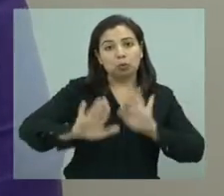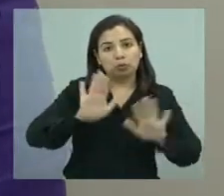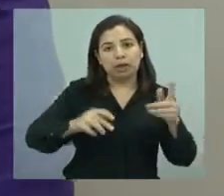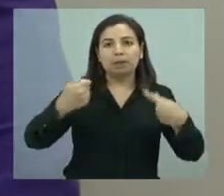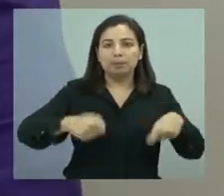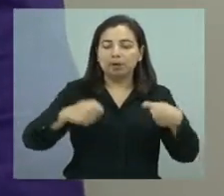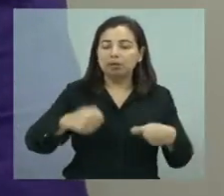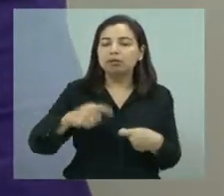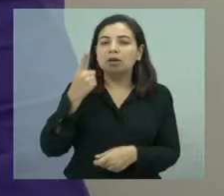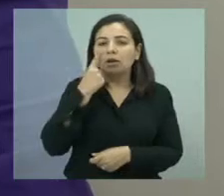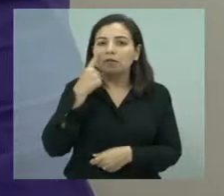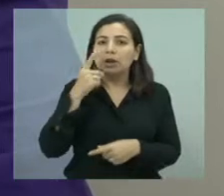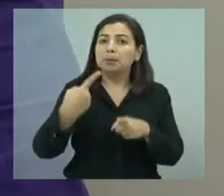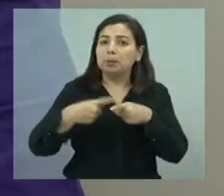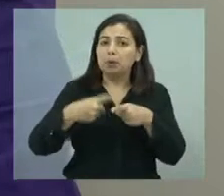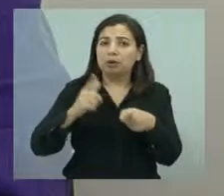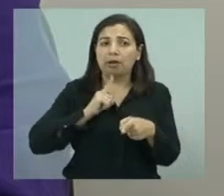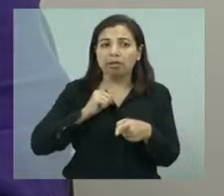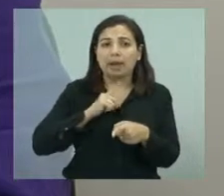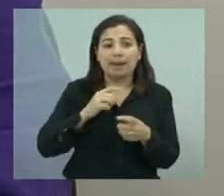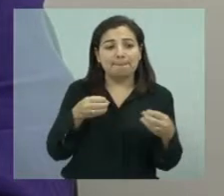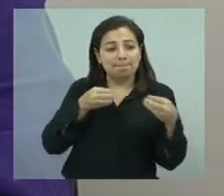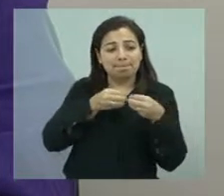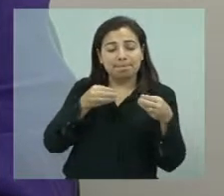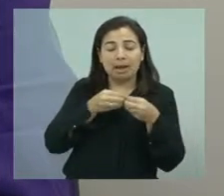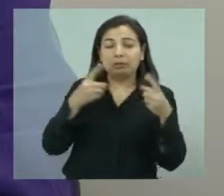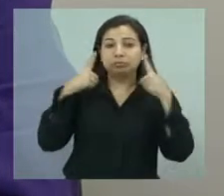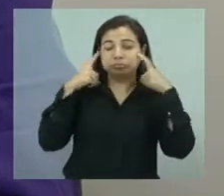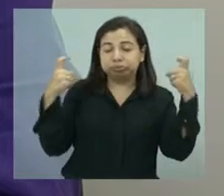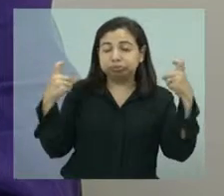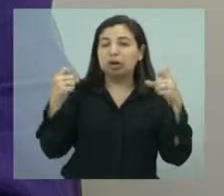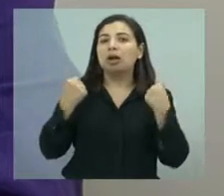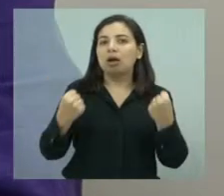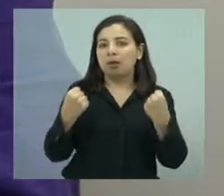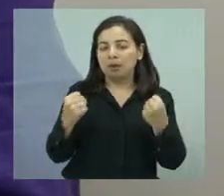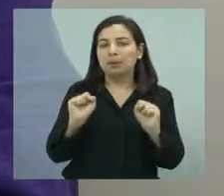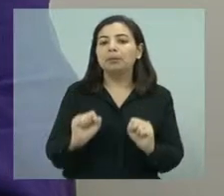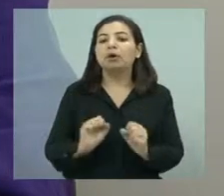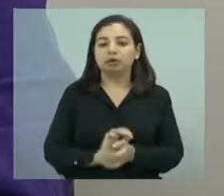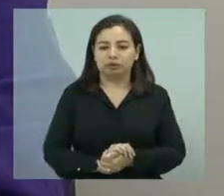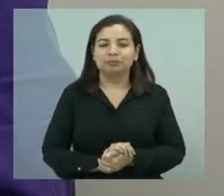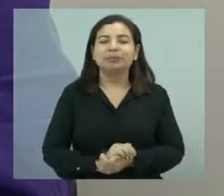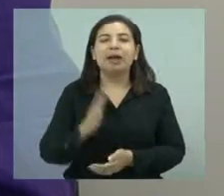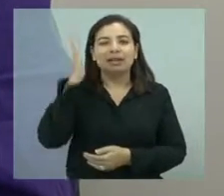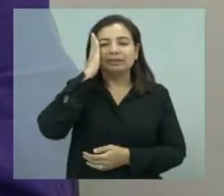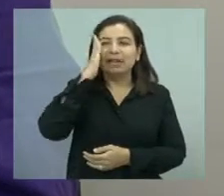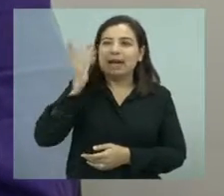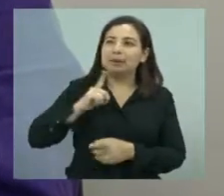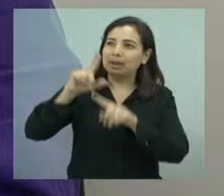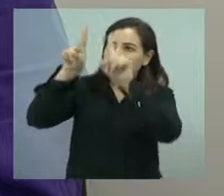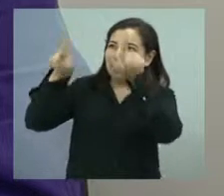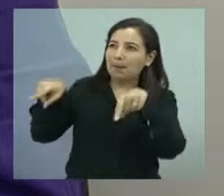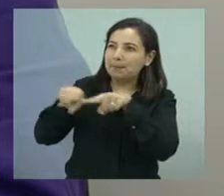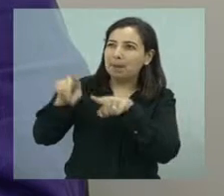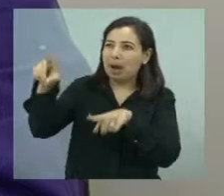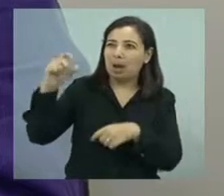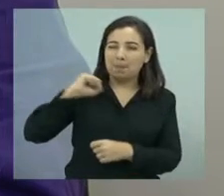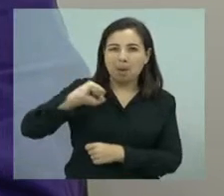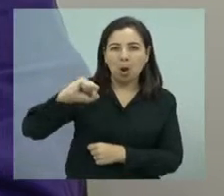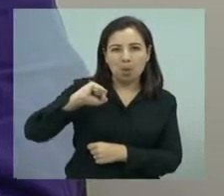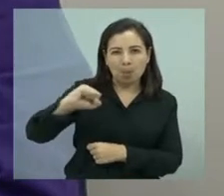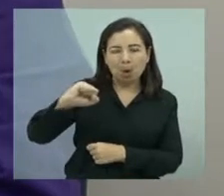perigo da exposição exagerada ao som. Paredão, Fortal, esses carros que ficam ali do lado, não? Já